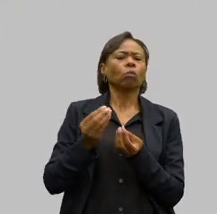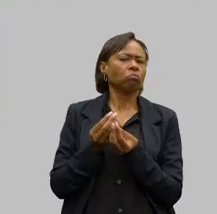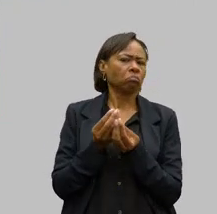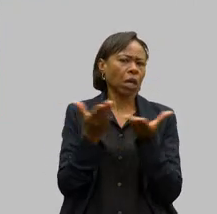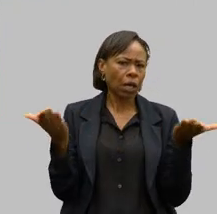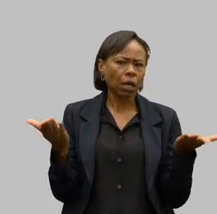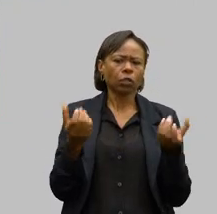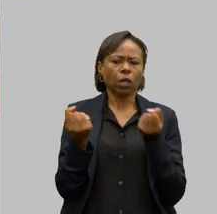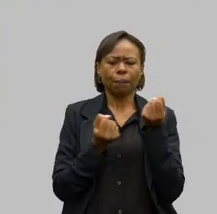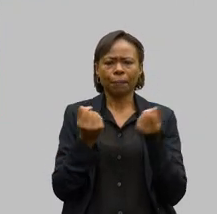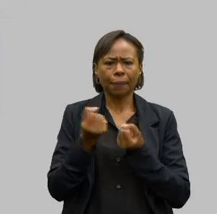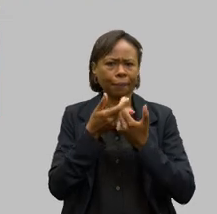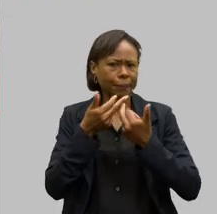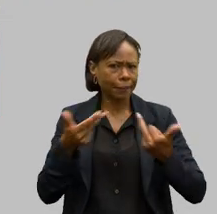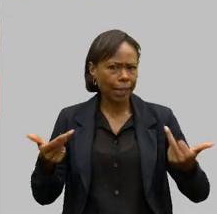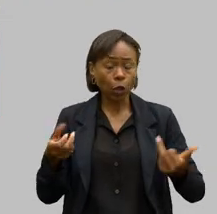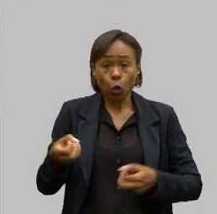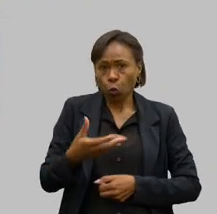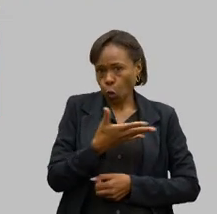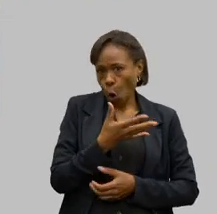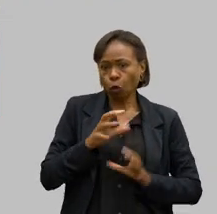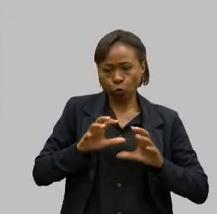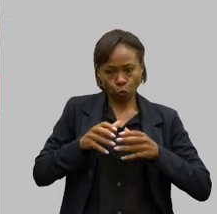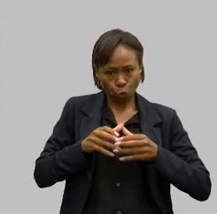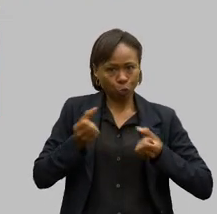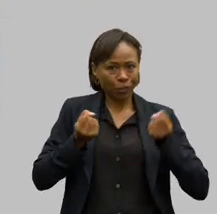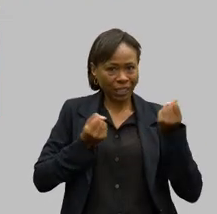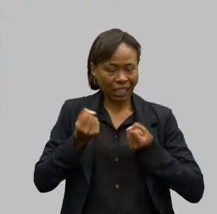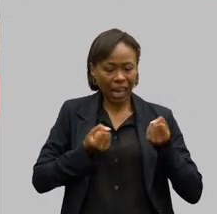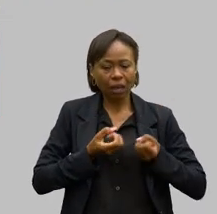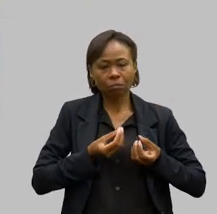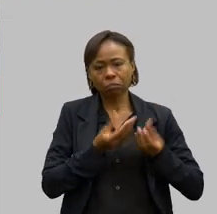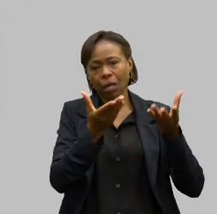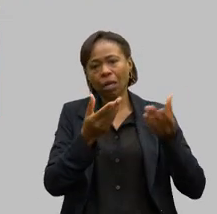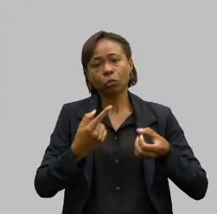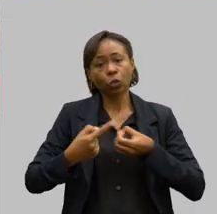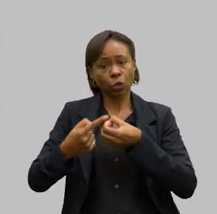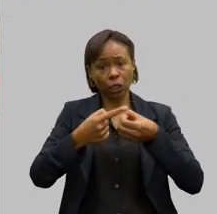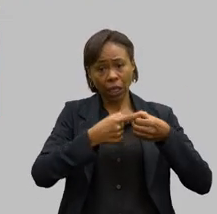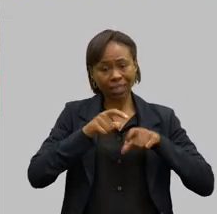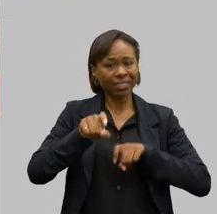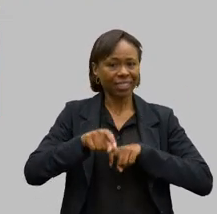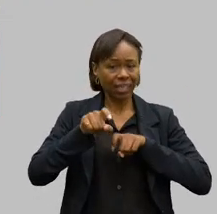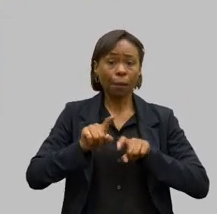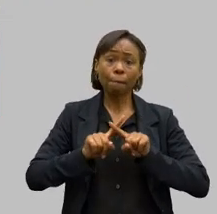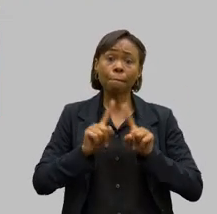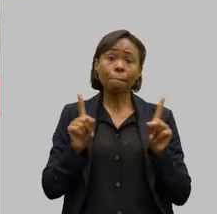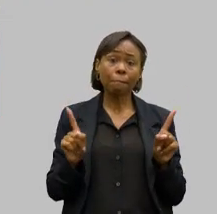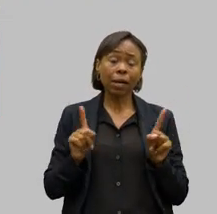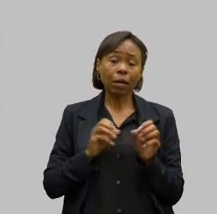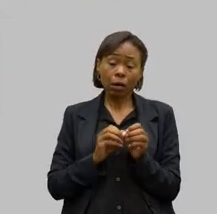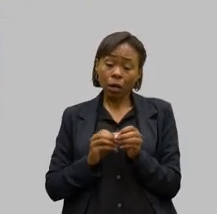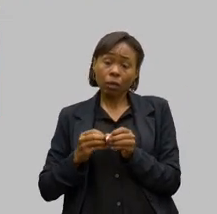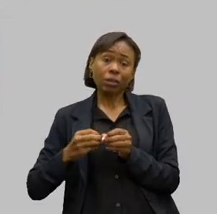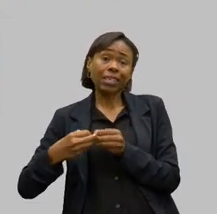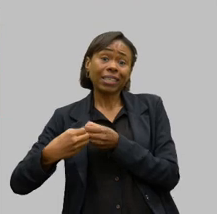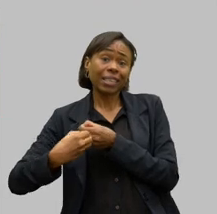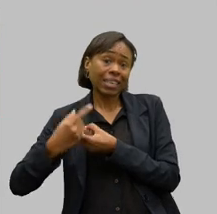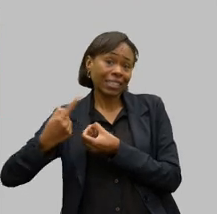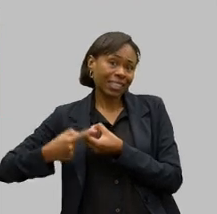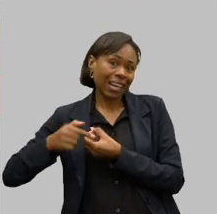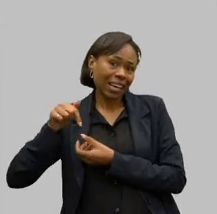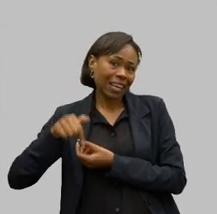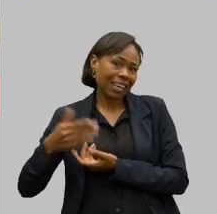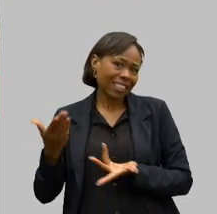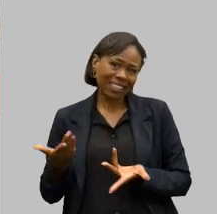frota nova para todas as cidades que têm o transporte rural, mas as cidades da região metropolitana ainda